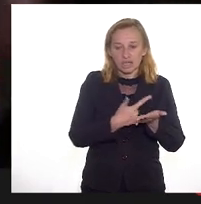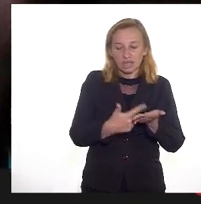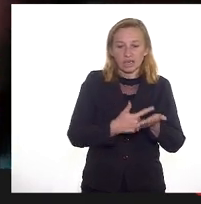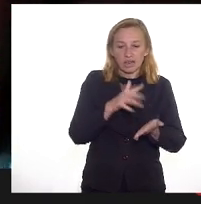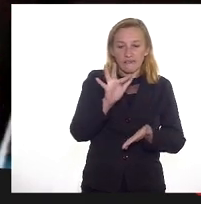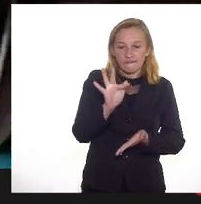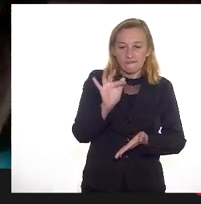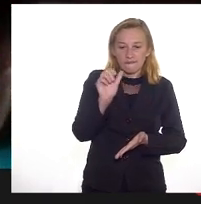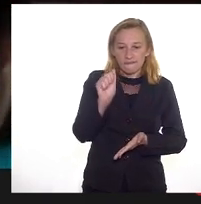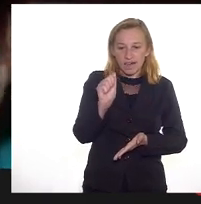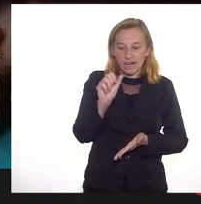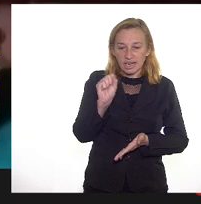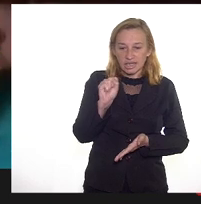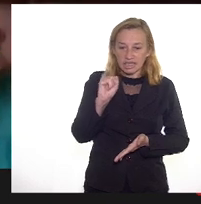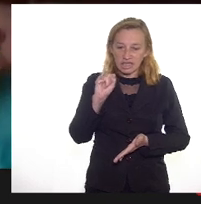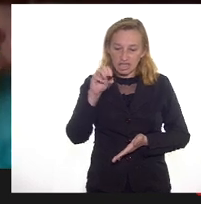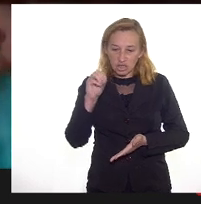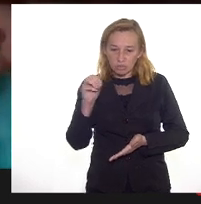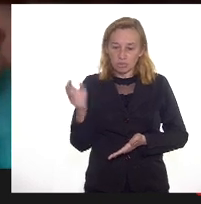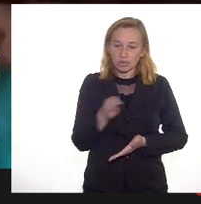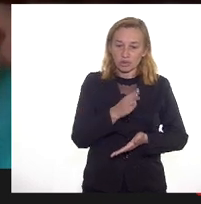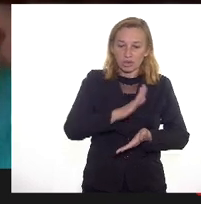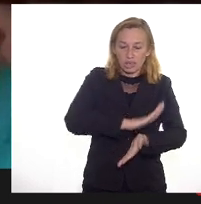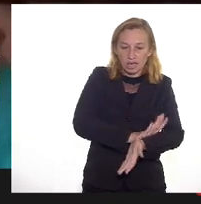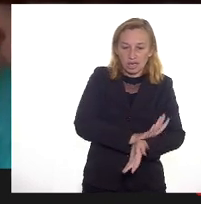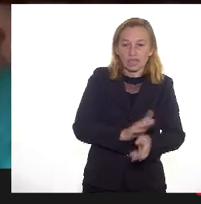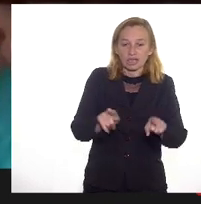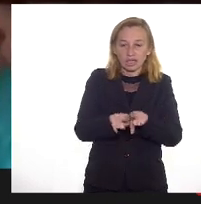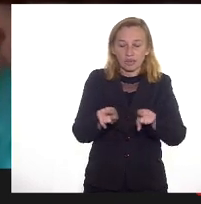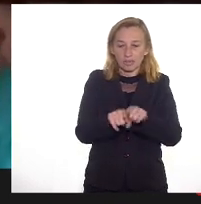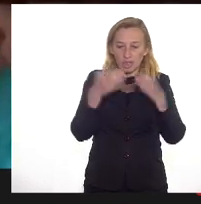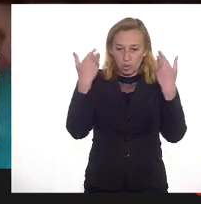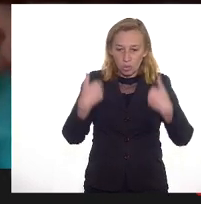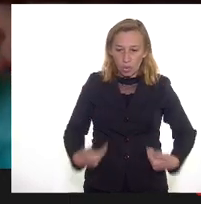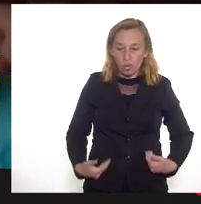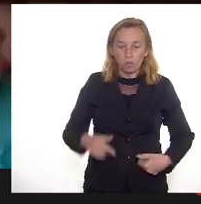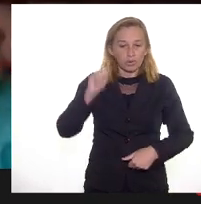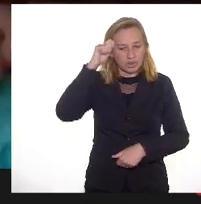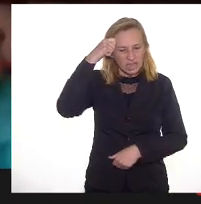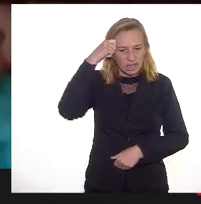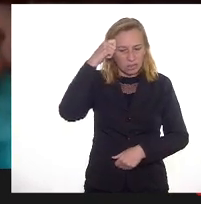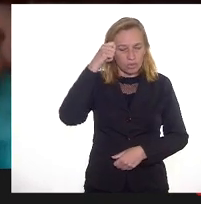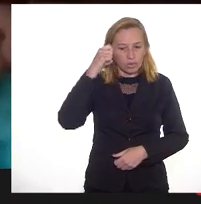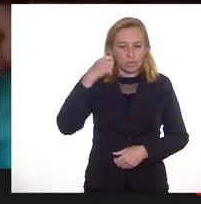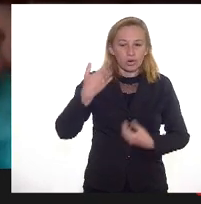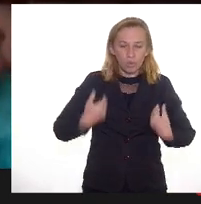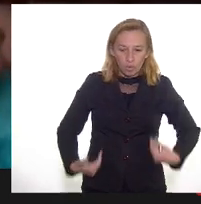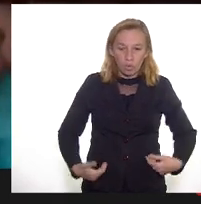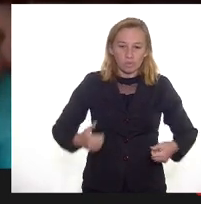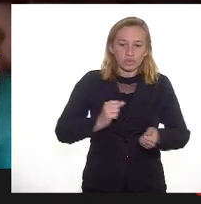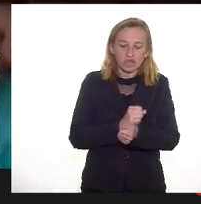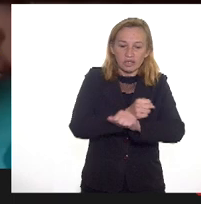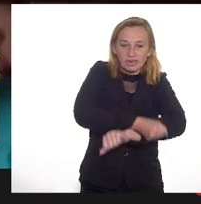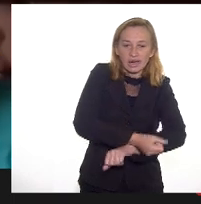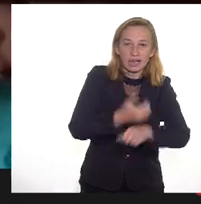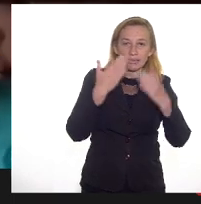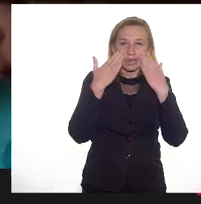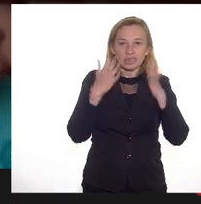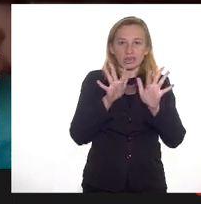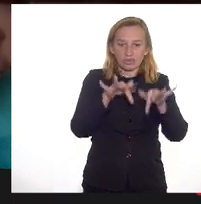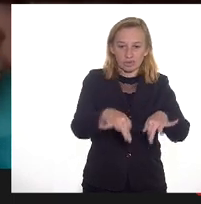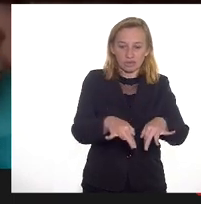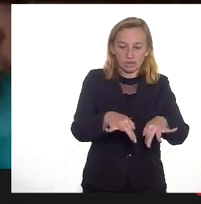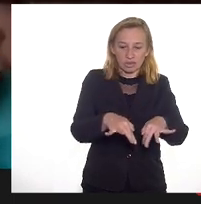Fascismo e Racismo, e também O Corpo Negro e o Corpo Escravizado, onde ela apresenta, ao final, né, para além